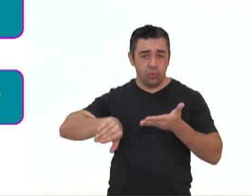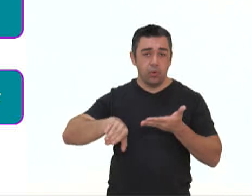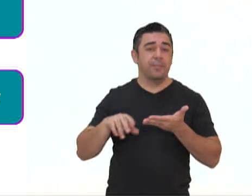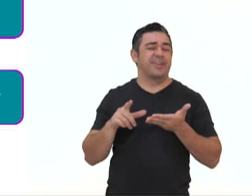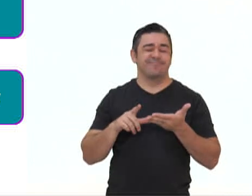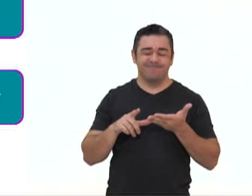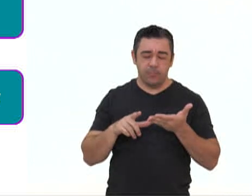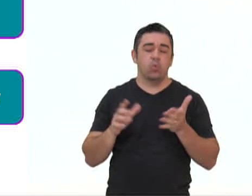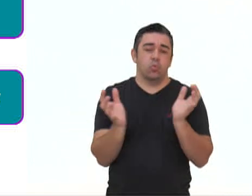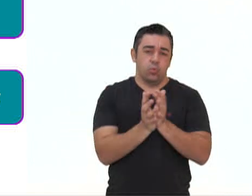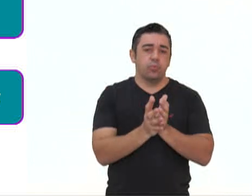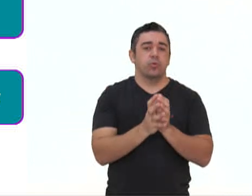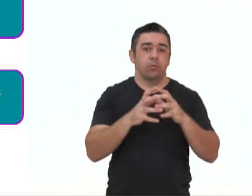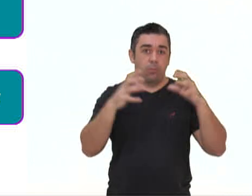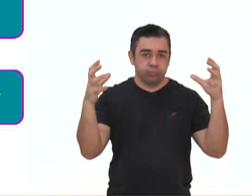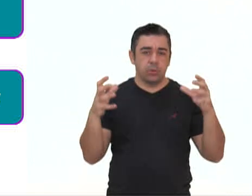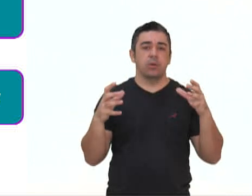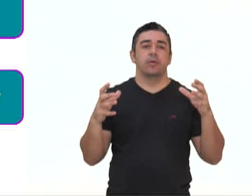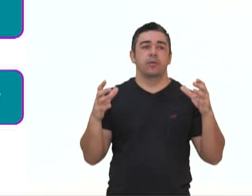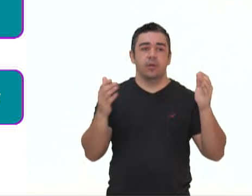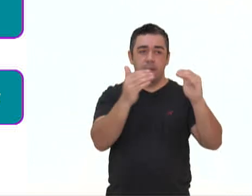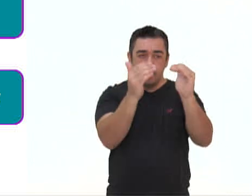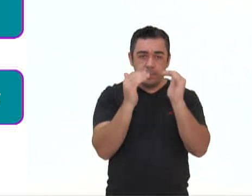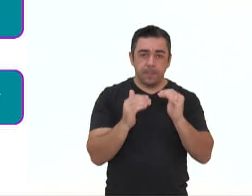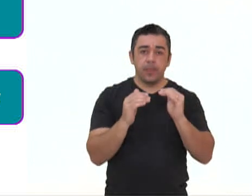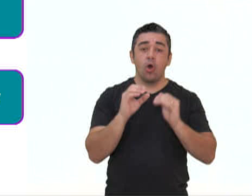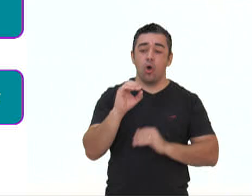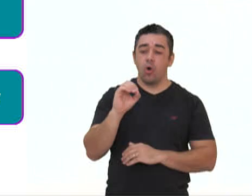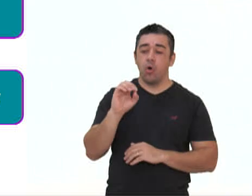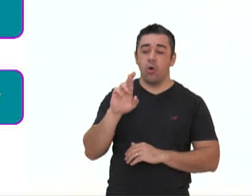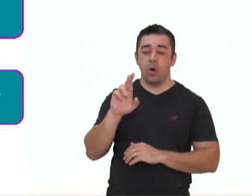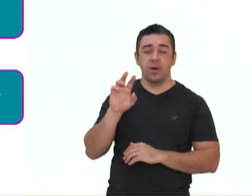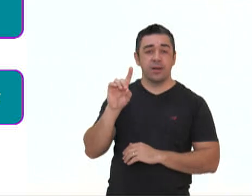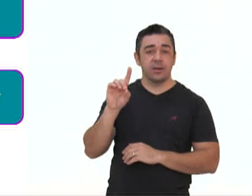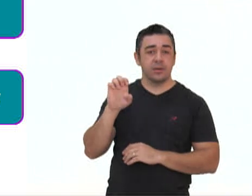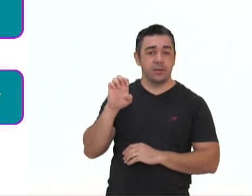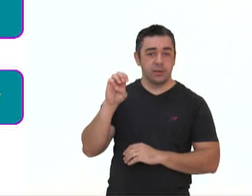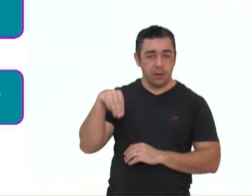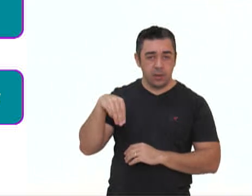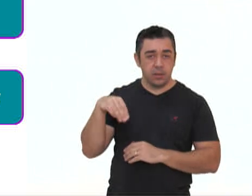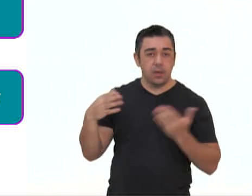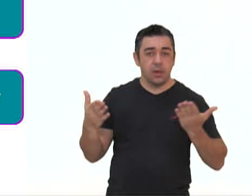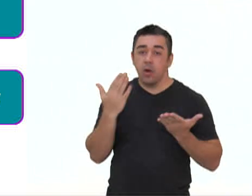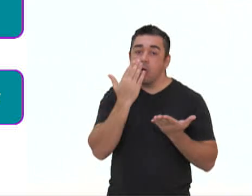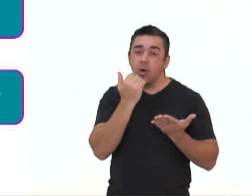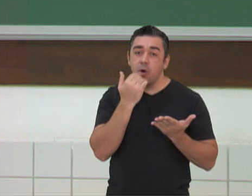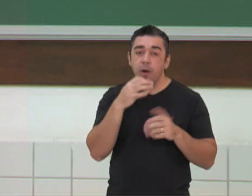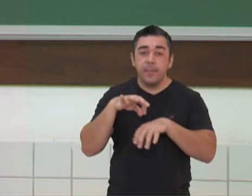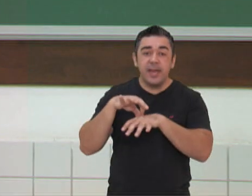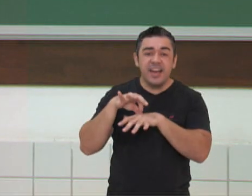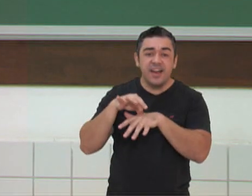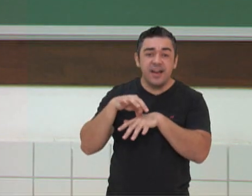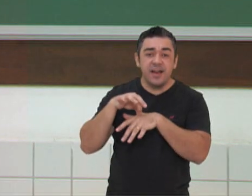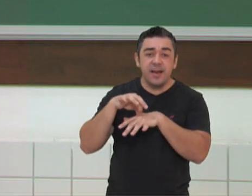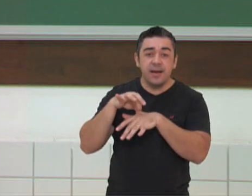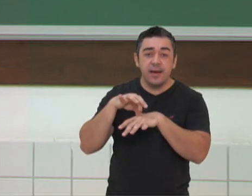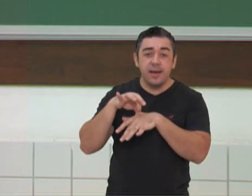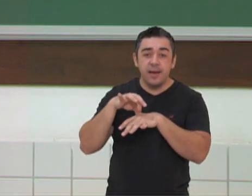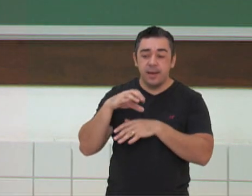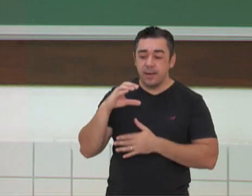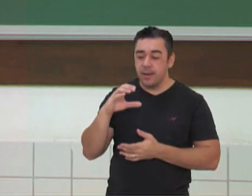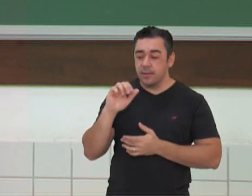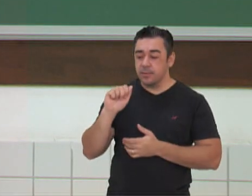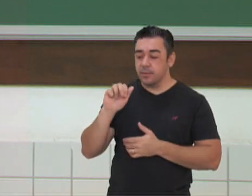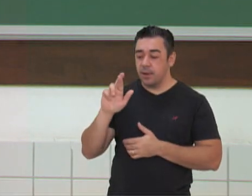tem muita coisa aqui dentro. Vou para mais um, vou para a ordem carnívora. Então, agora eu só estou falando de animal carnívoro,